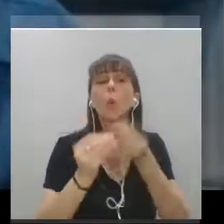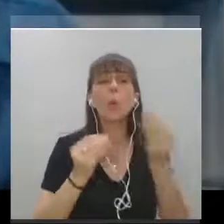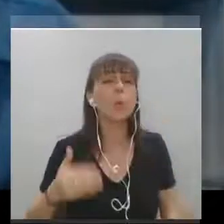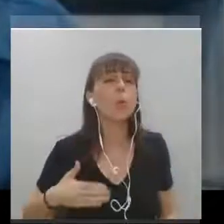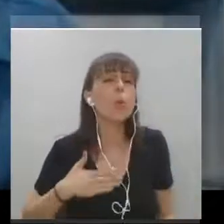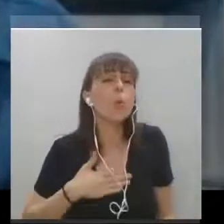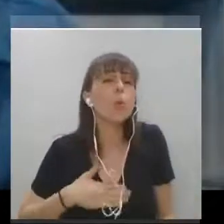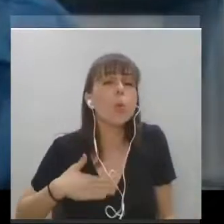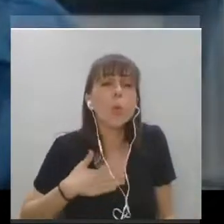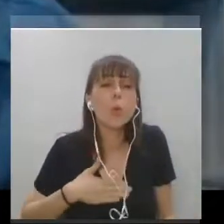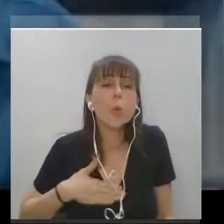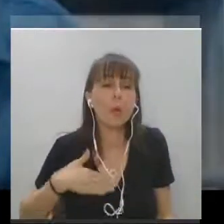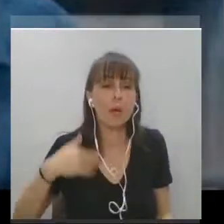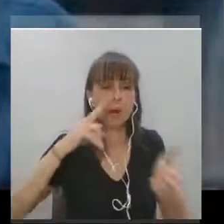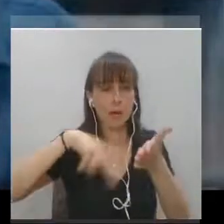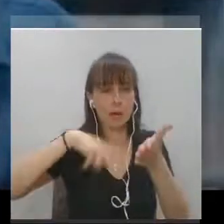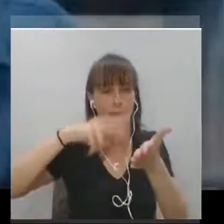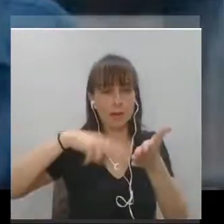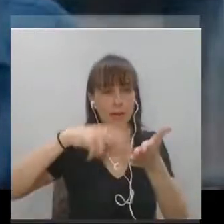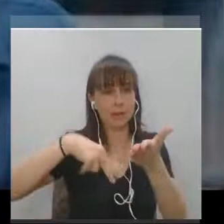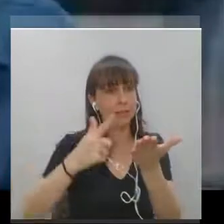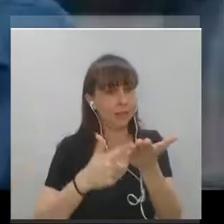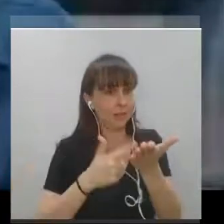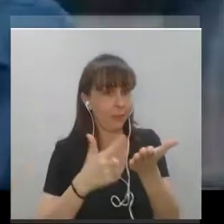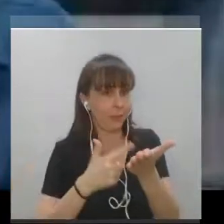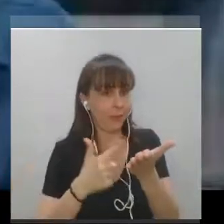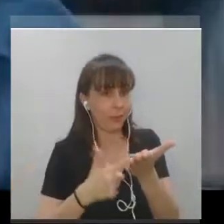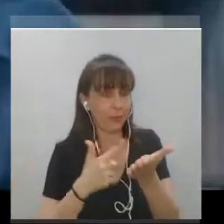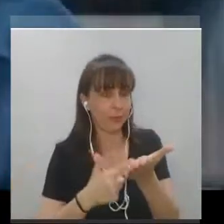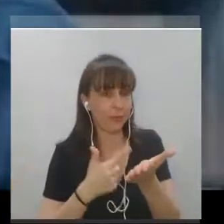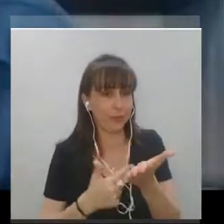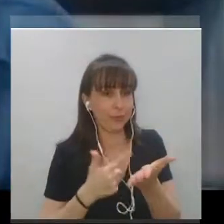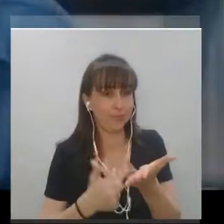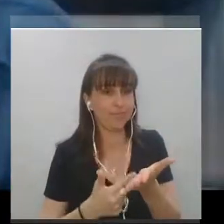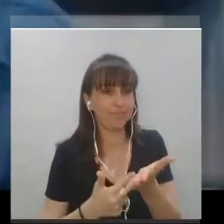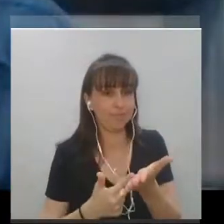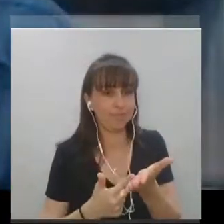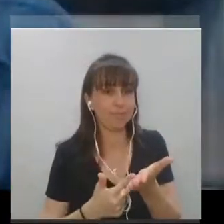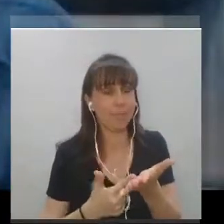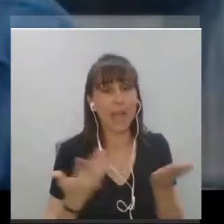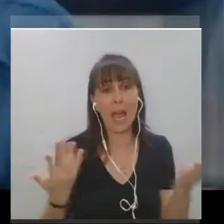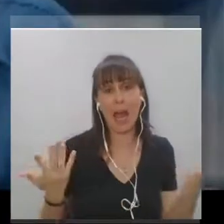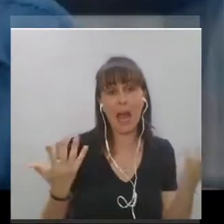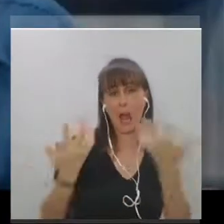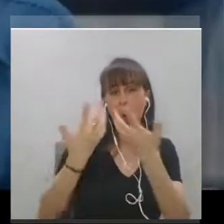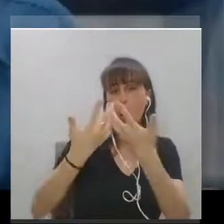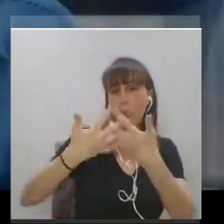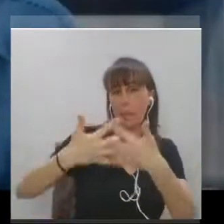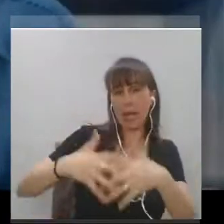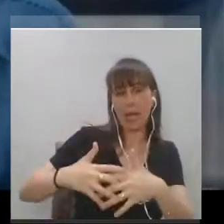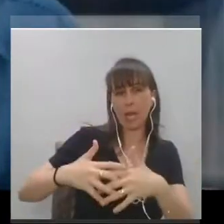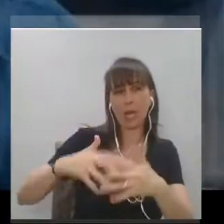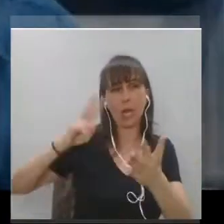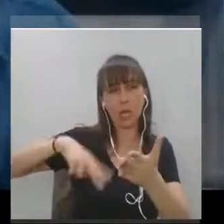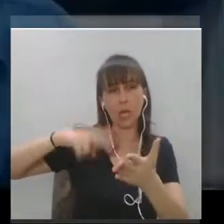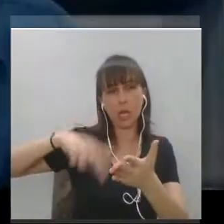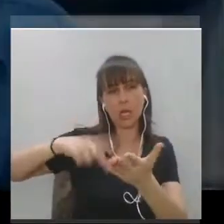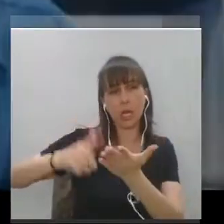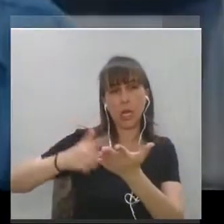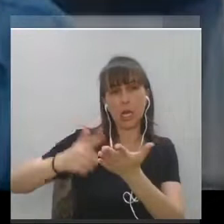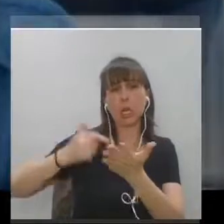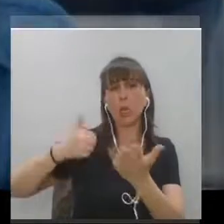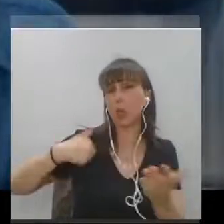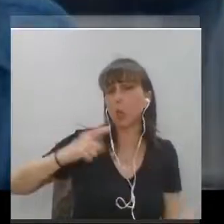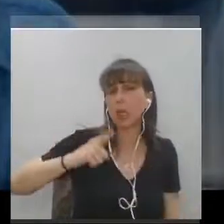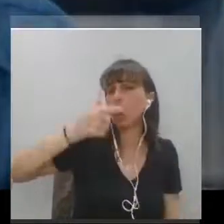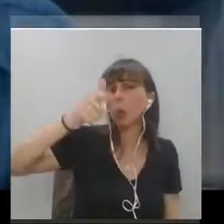livros? Porque existe toda essa questão, né, de, ah, mas é muito complexo ler livro, e eu tenho mais o que fazer, tem tantas coisas